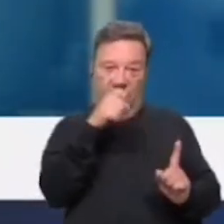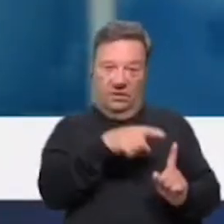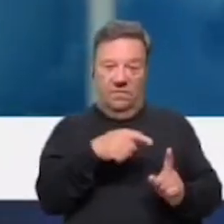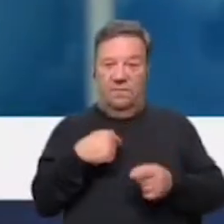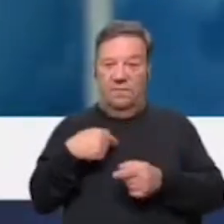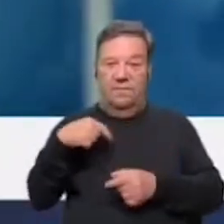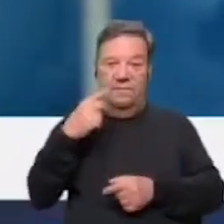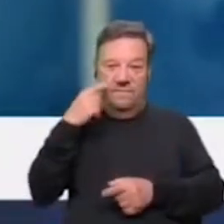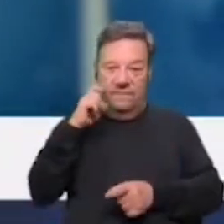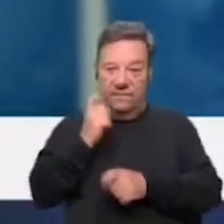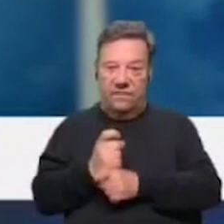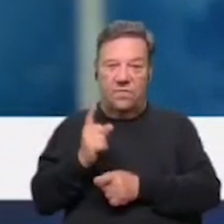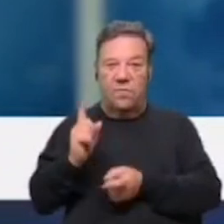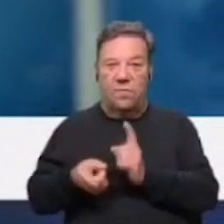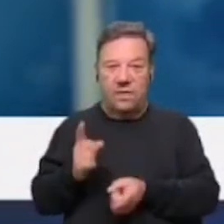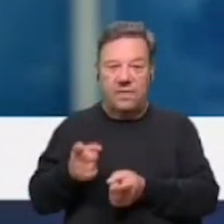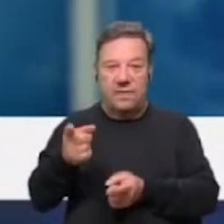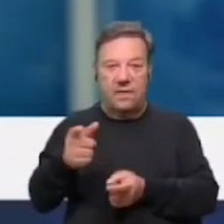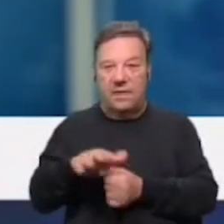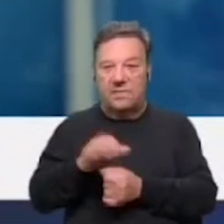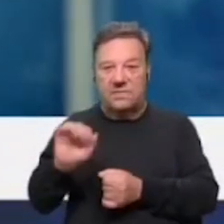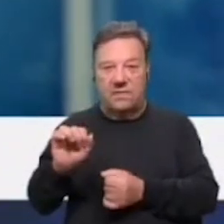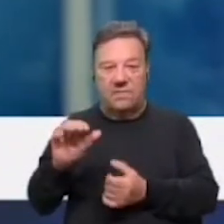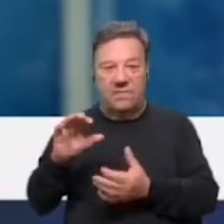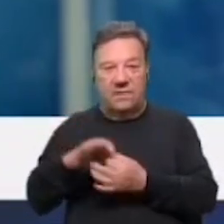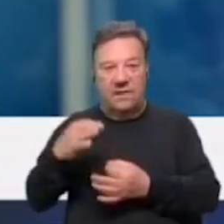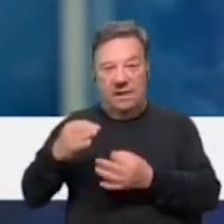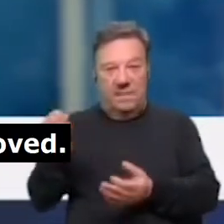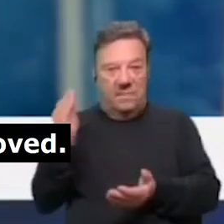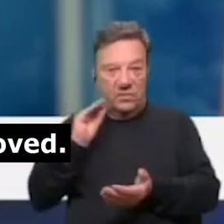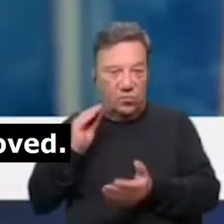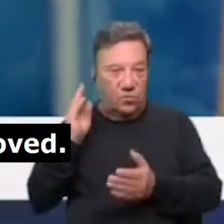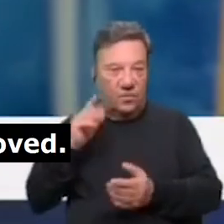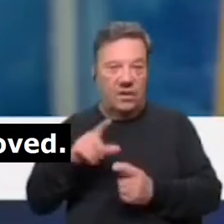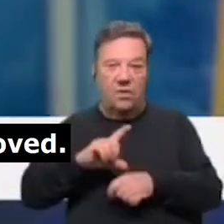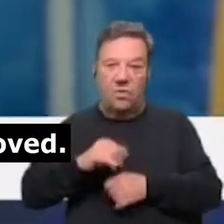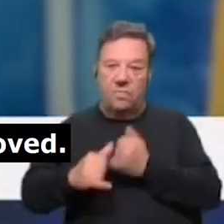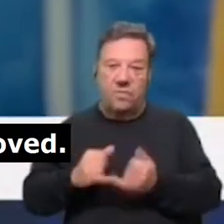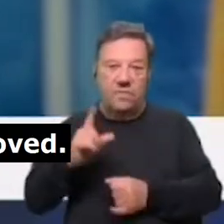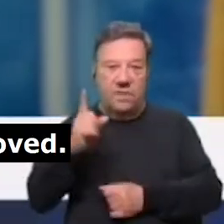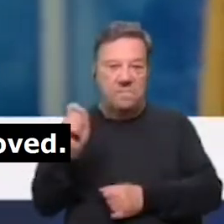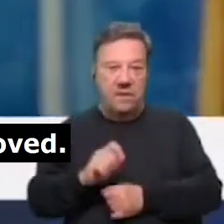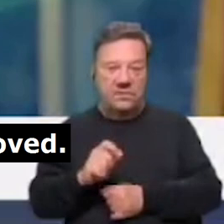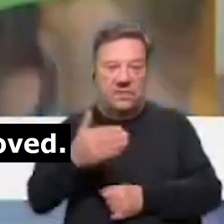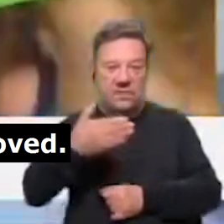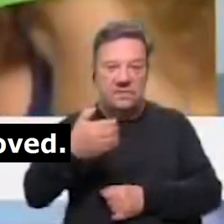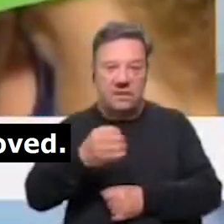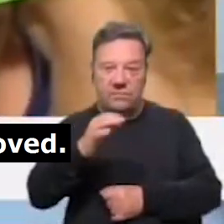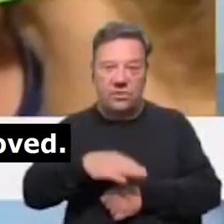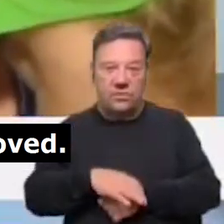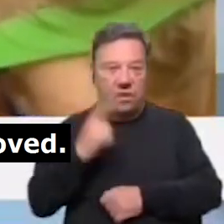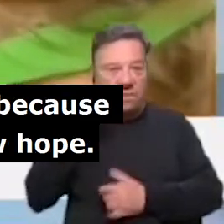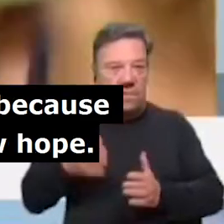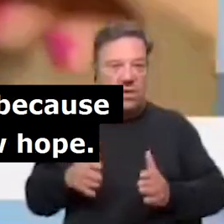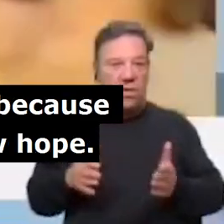para verificar Qual é que era a ação deste deste equipamento e logo após o primeiro mês 70% dos doentes